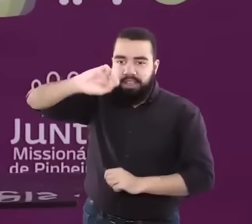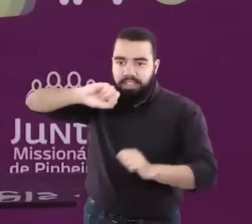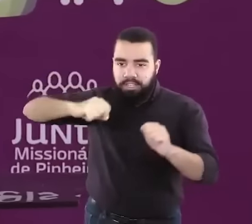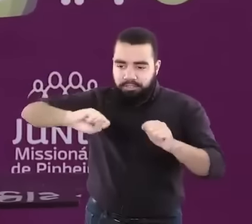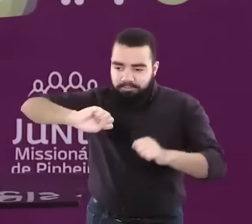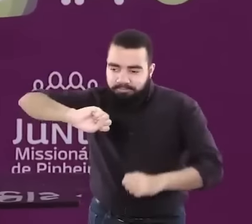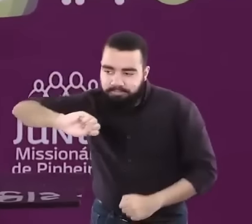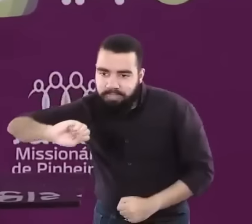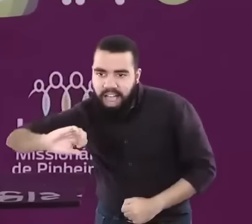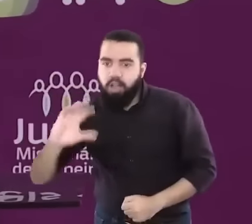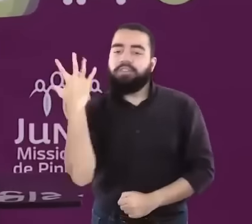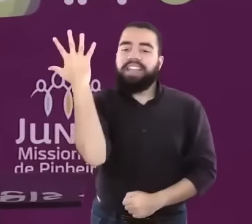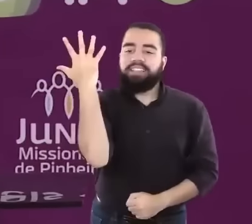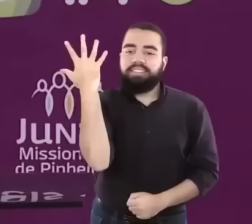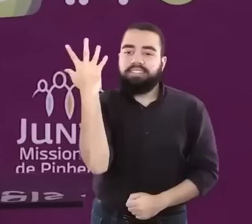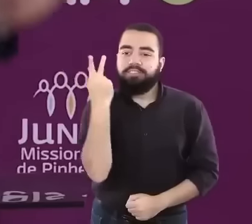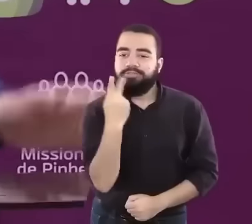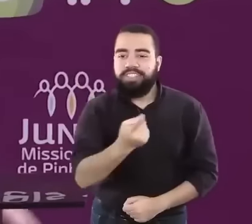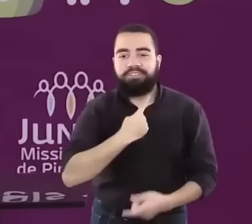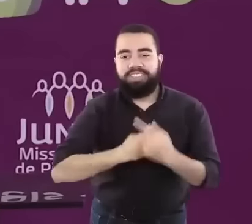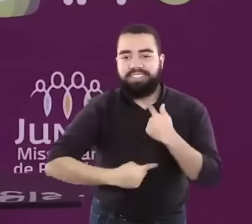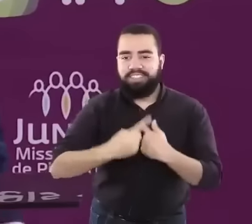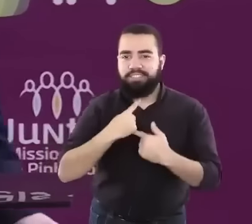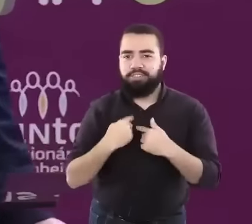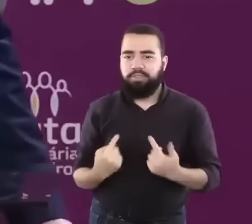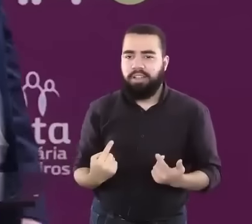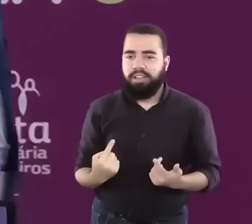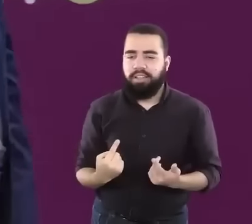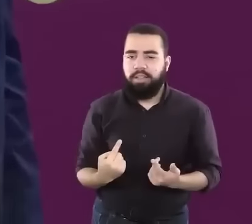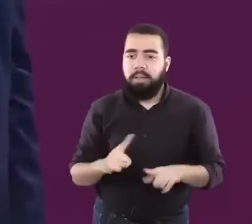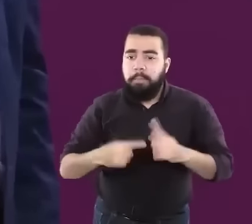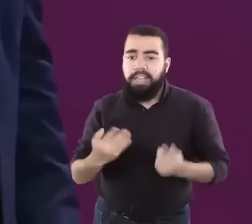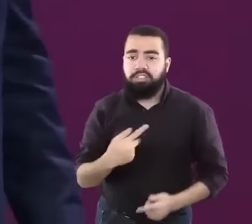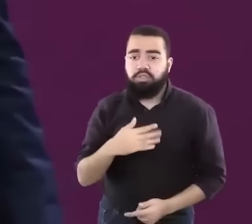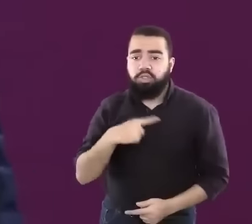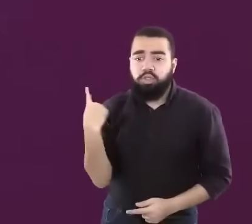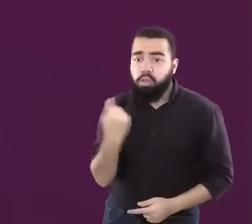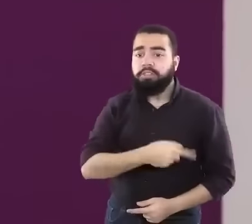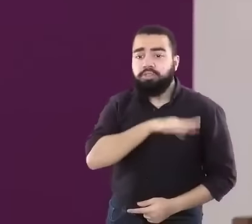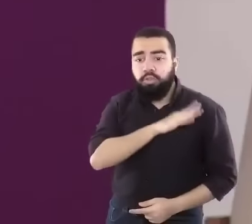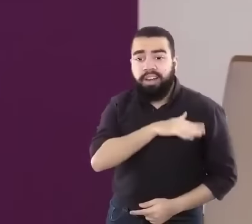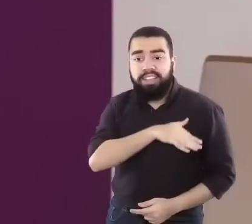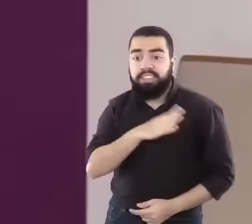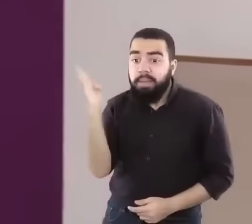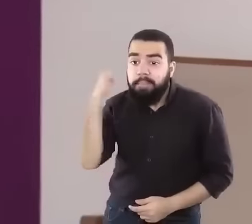do teu seim mas o nosso coração é corrupto